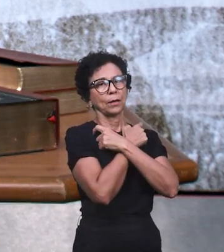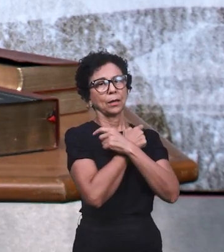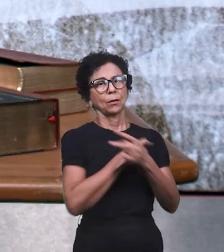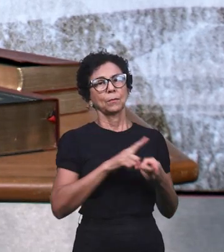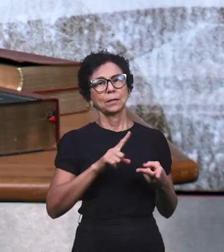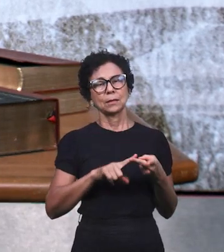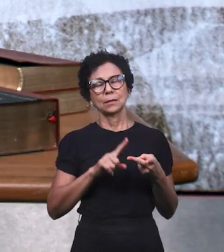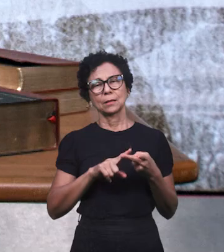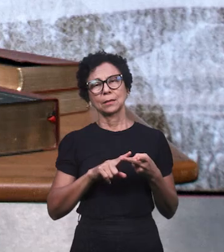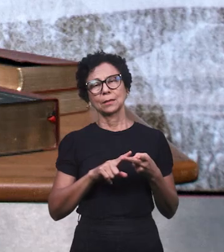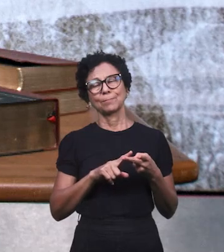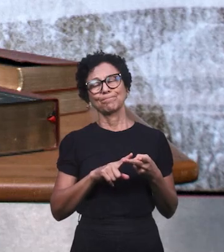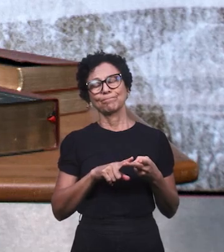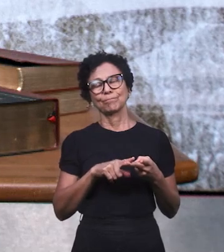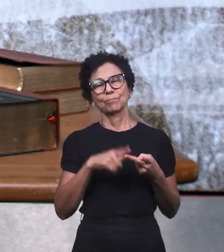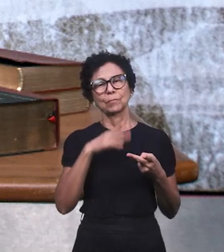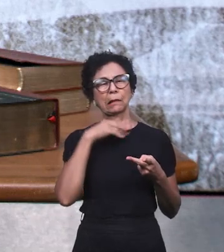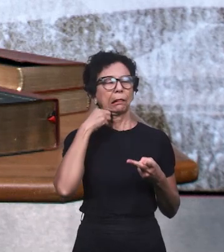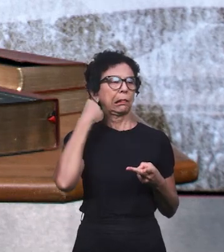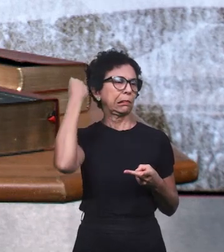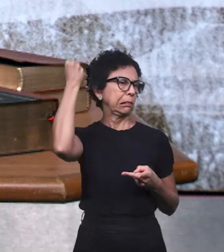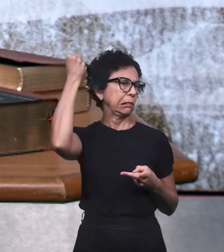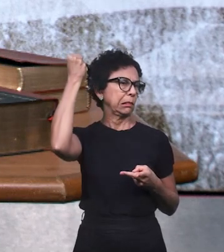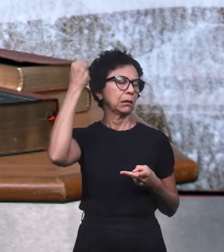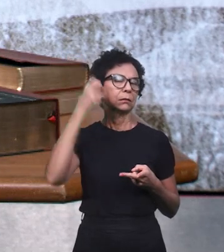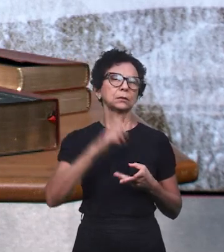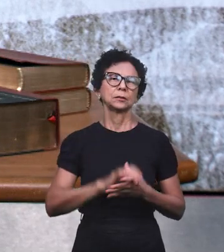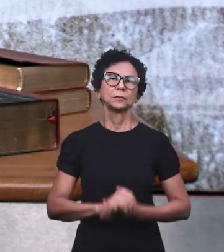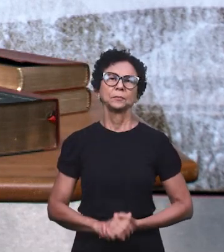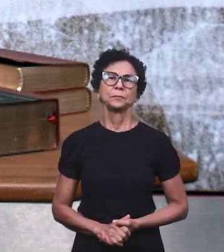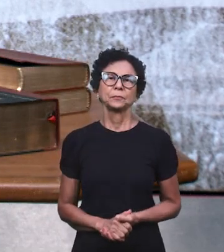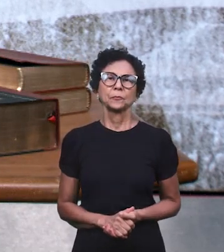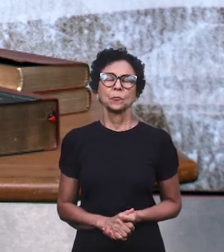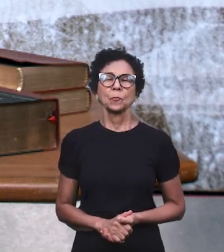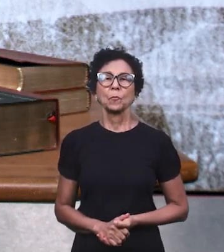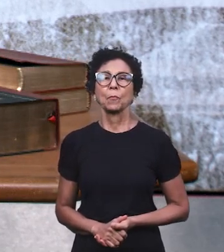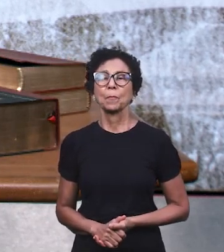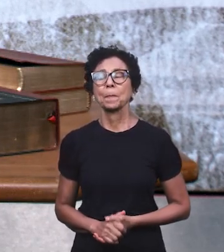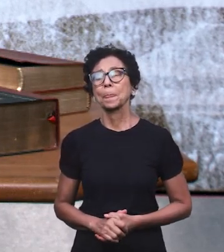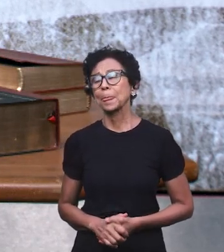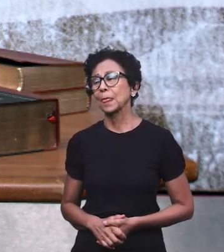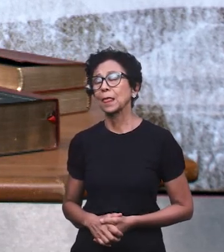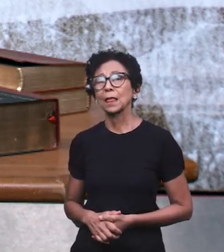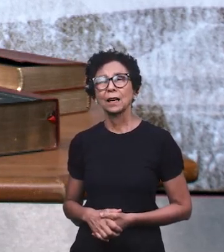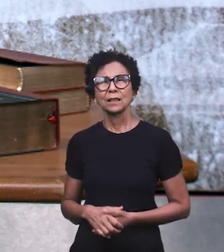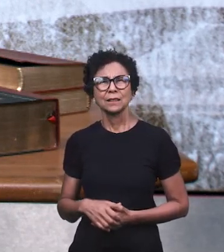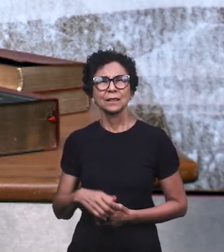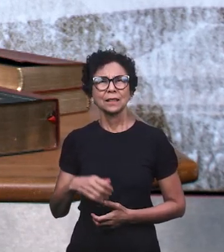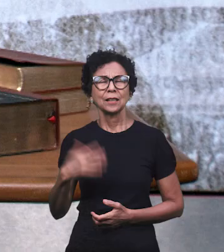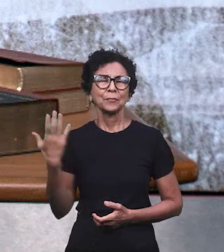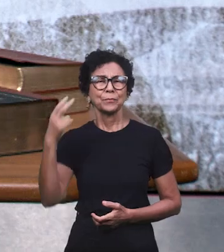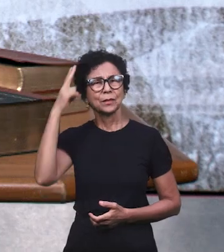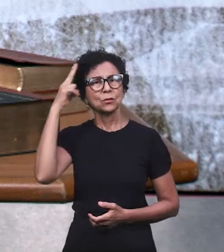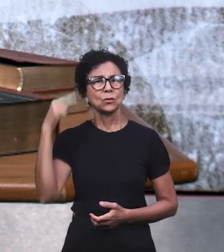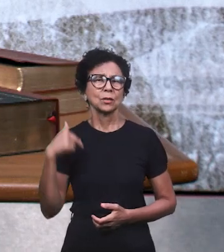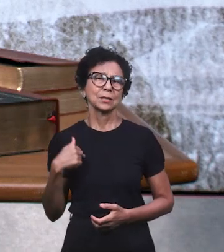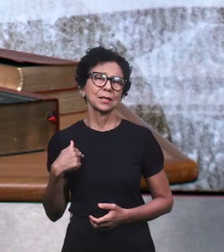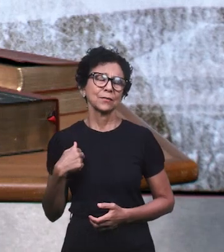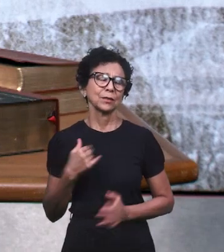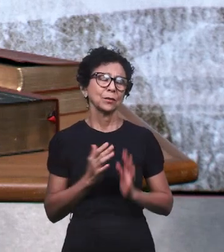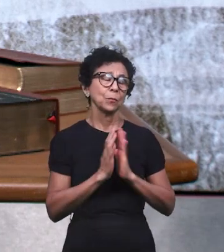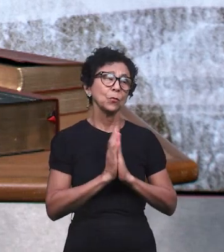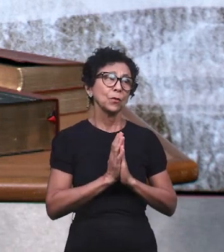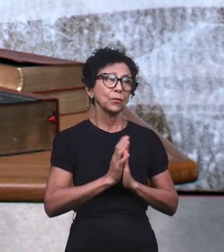enforcado. Lembrando aqui que José pediu ao copeiro que se lembrasse dele. Quando você voltar a